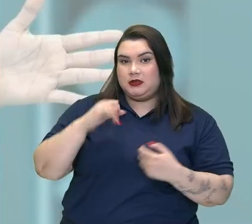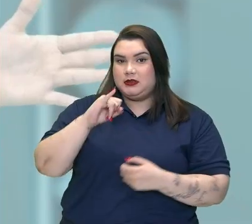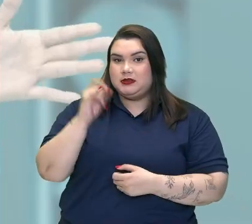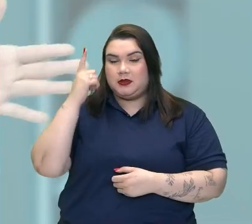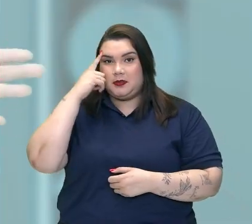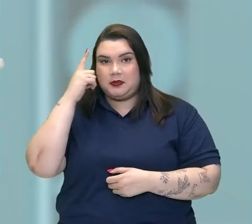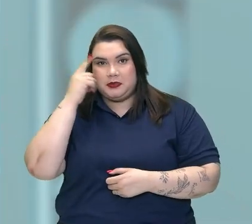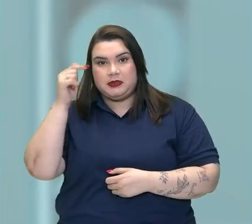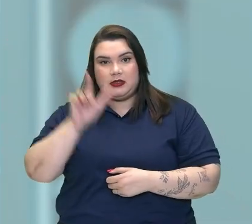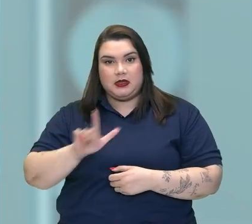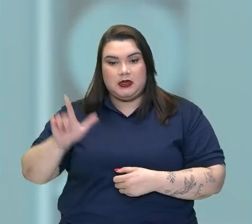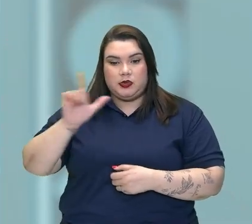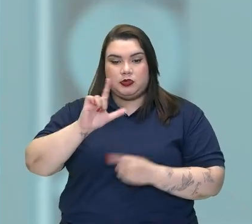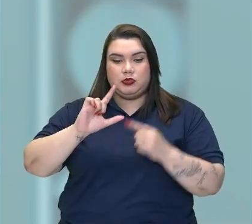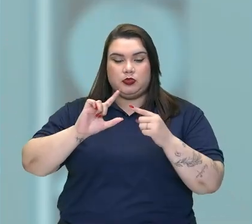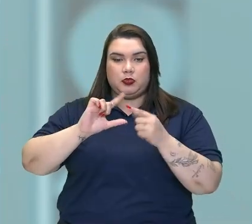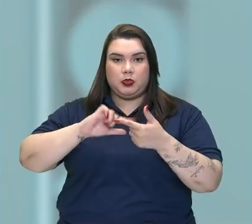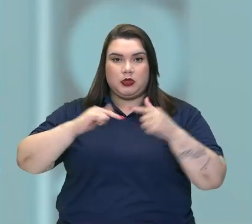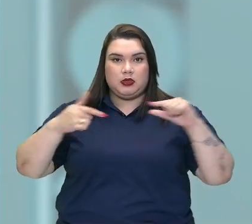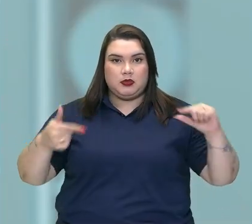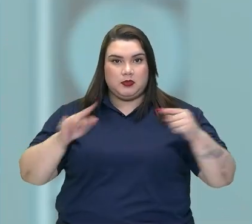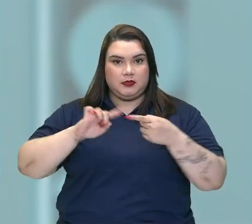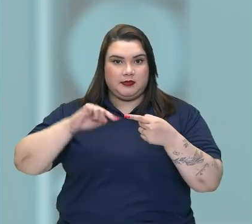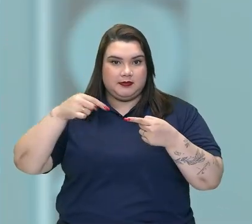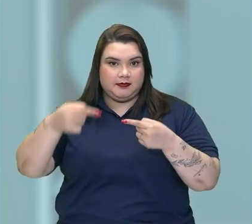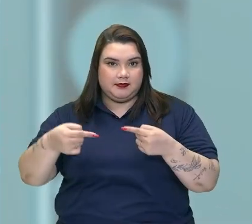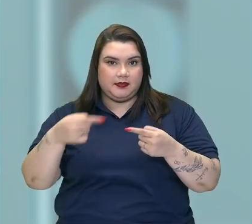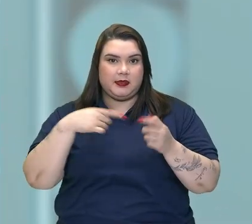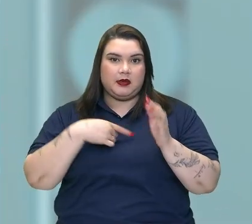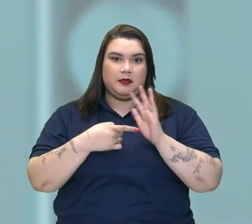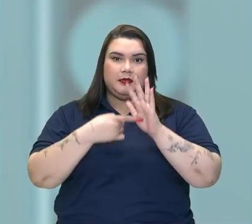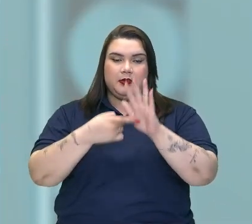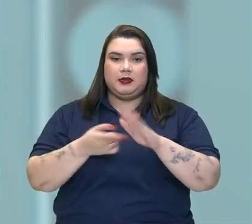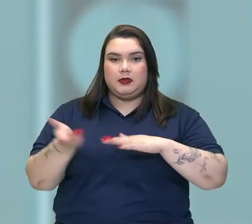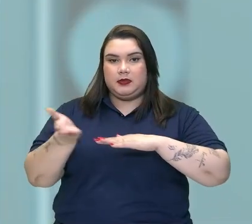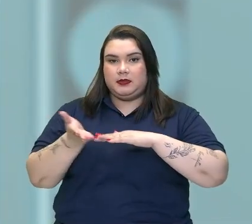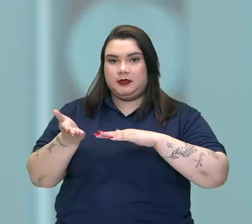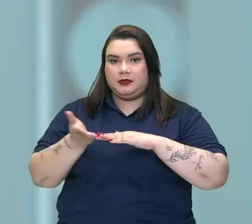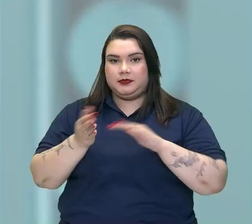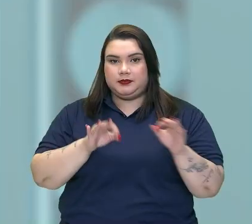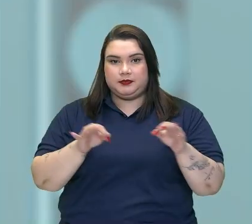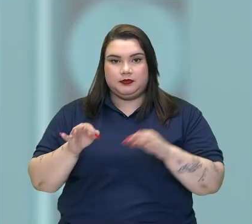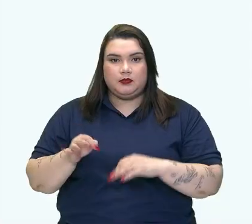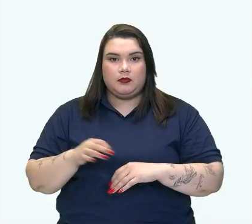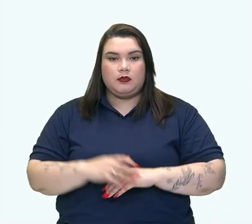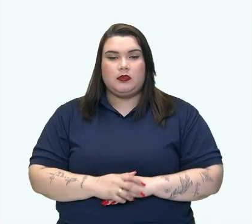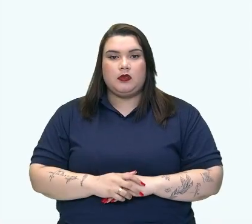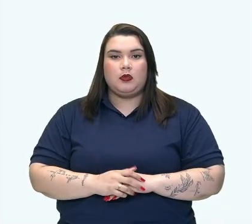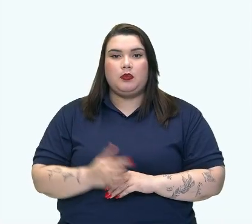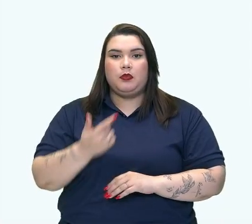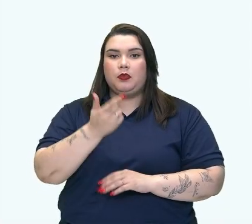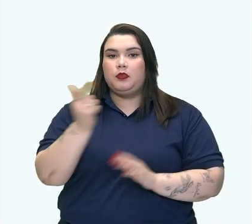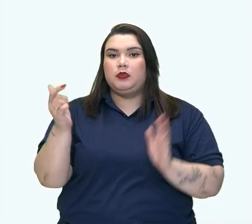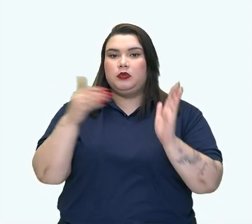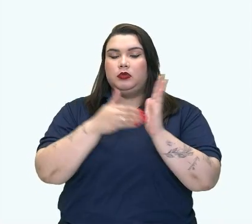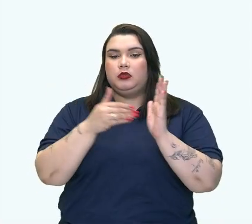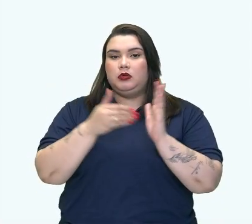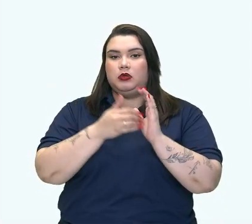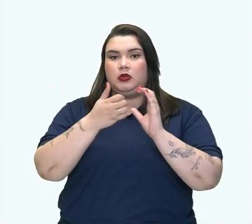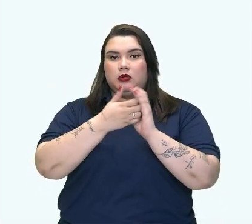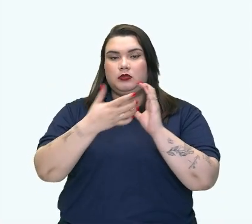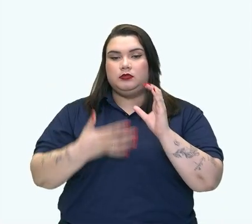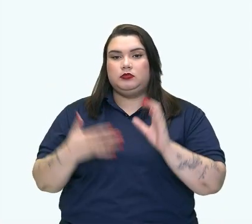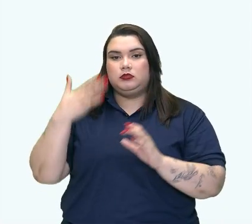na literatura pós-modernista, ela ainda está presente na contemporaneidade. E, por fim, nós temos aí outras características, que